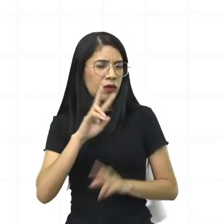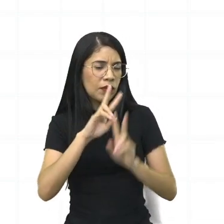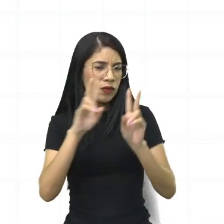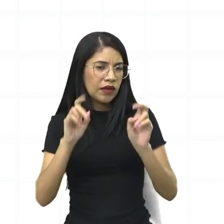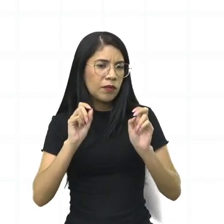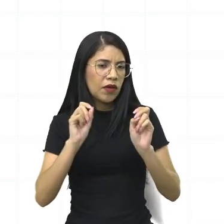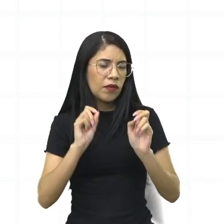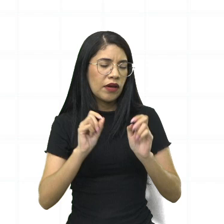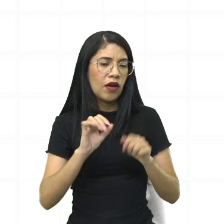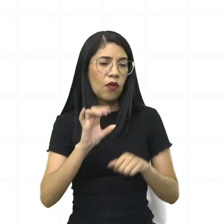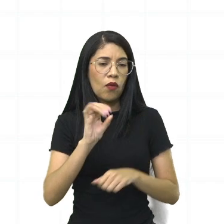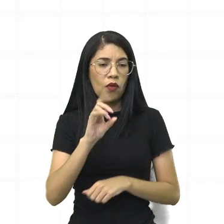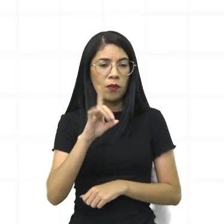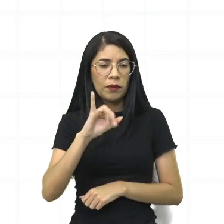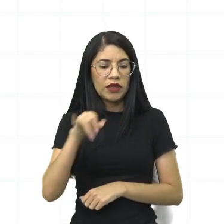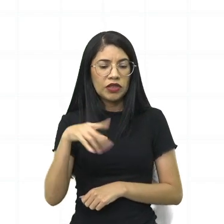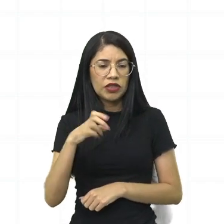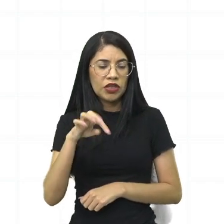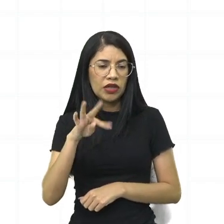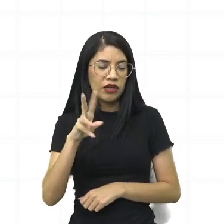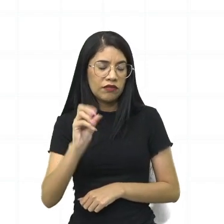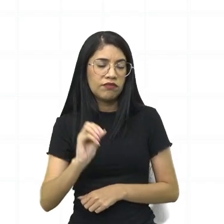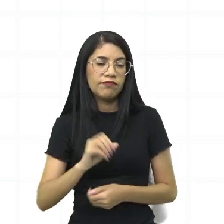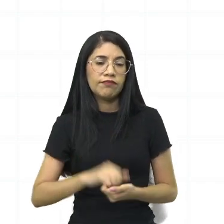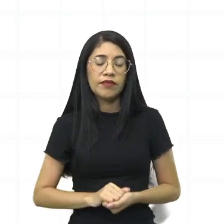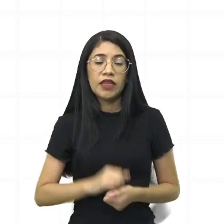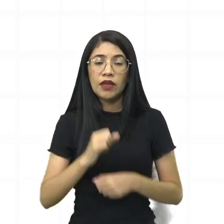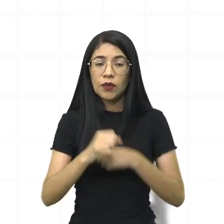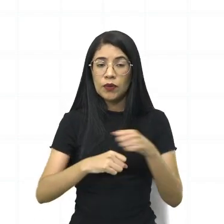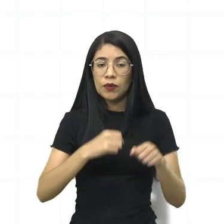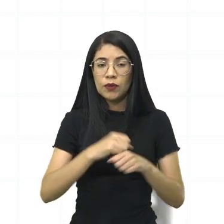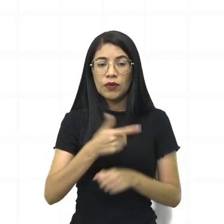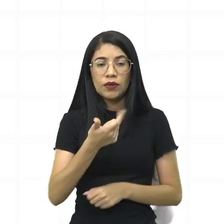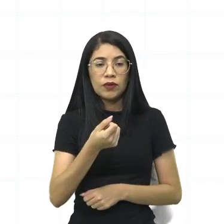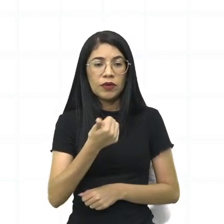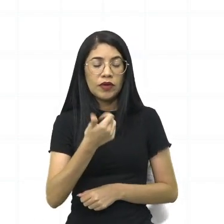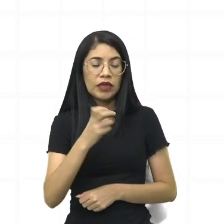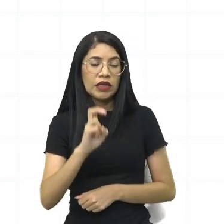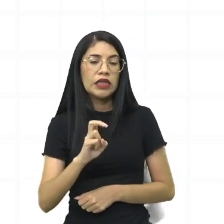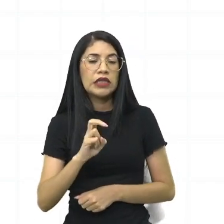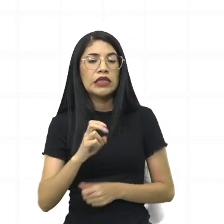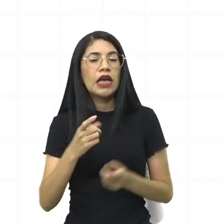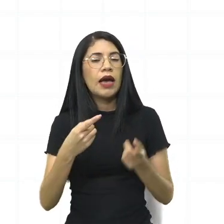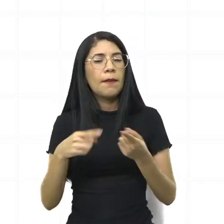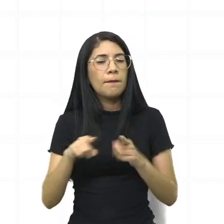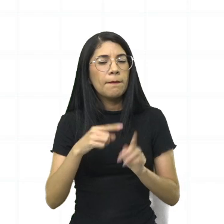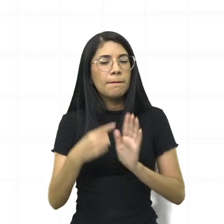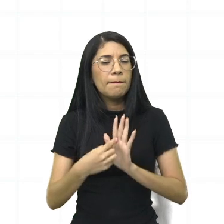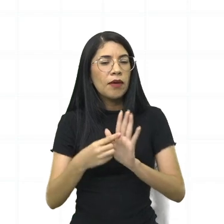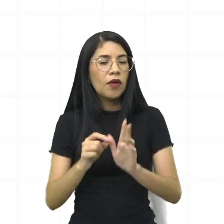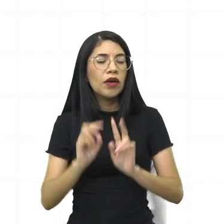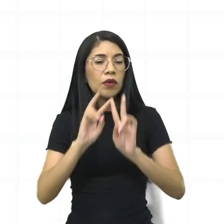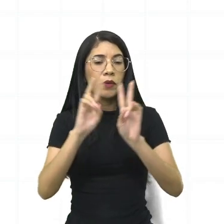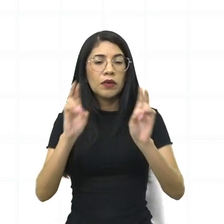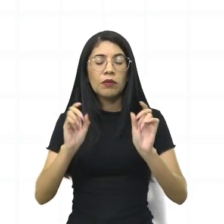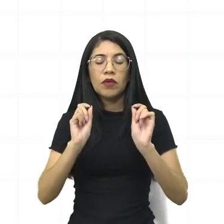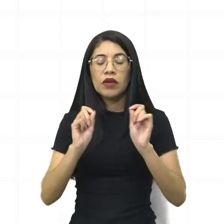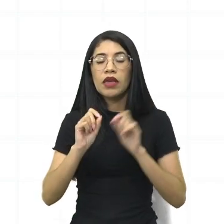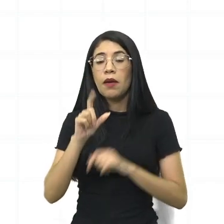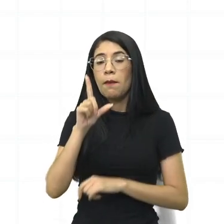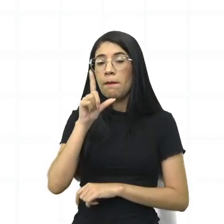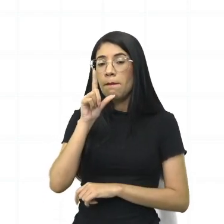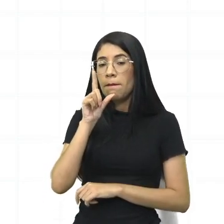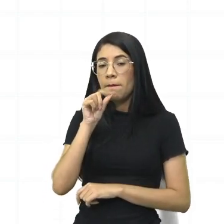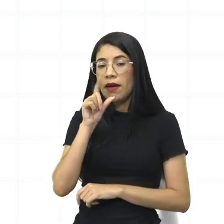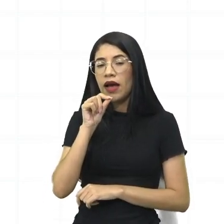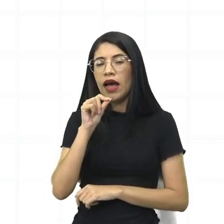um objeto? Esse foi o objeto. Em 2015, por exemplo, a banda cantou sobre o misterioso caso de